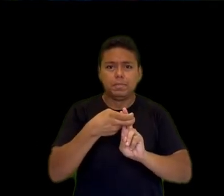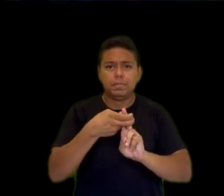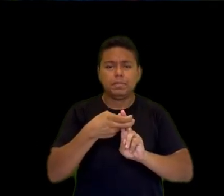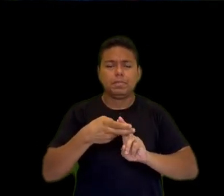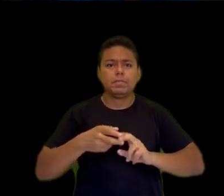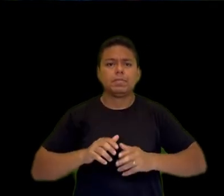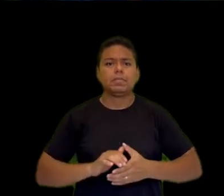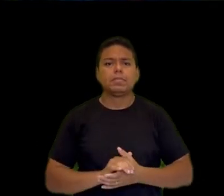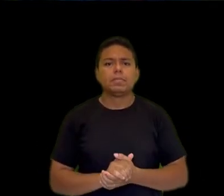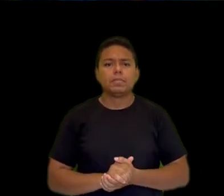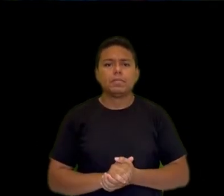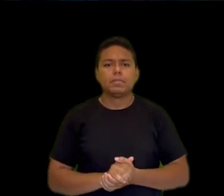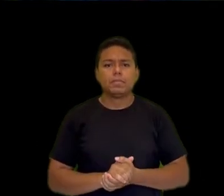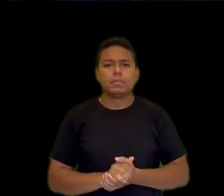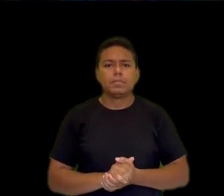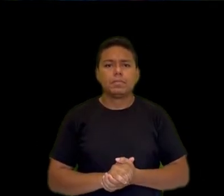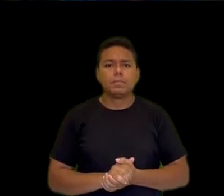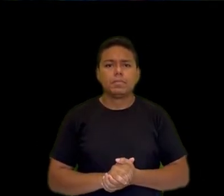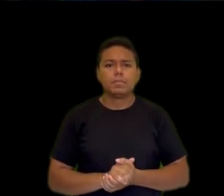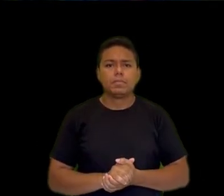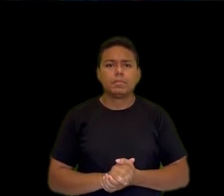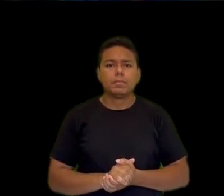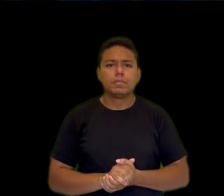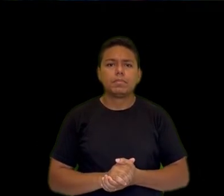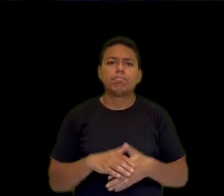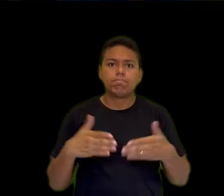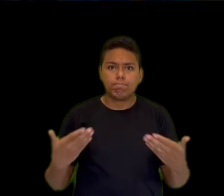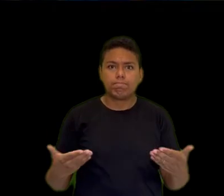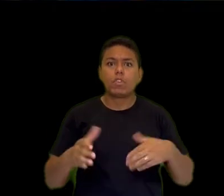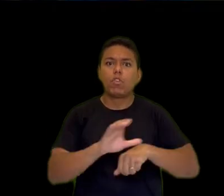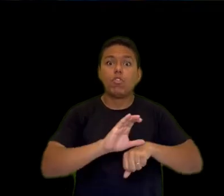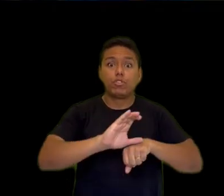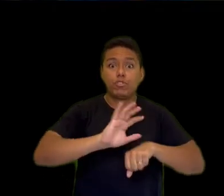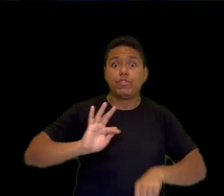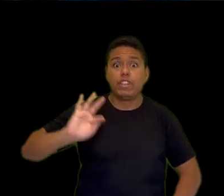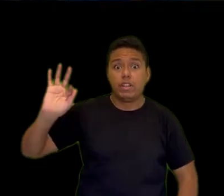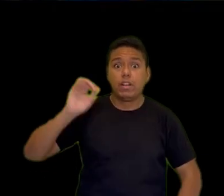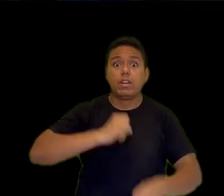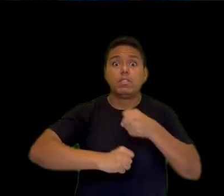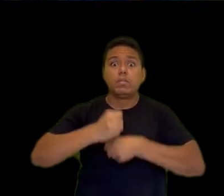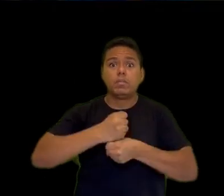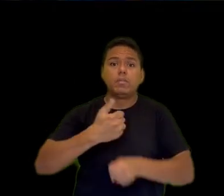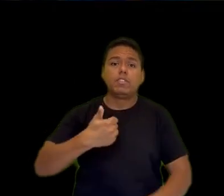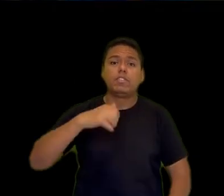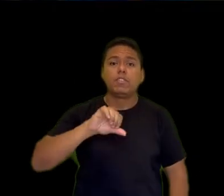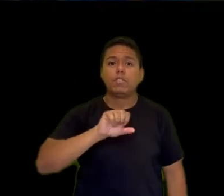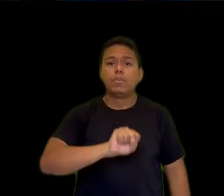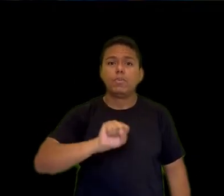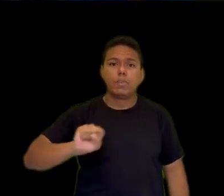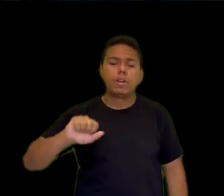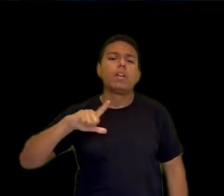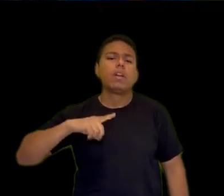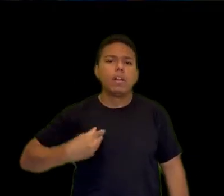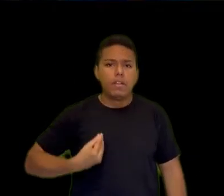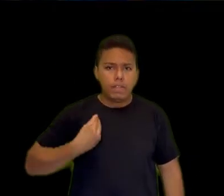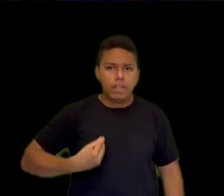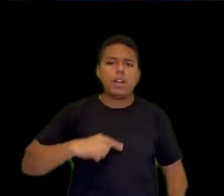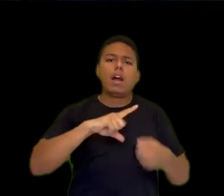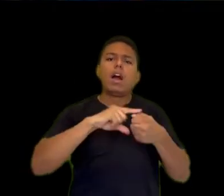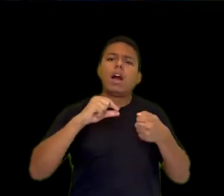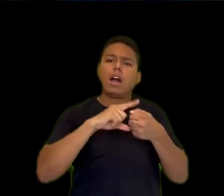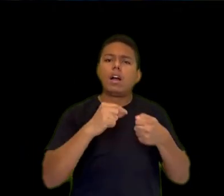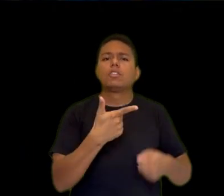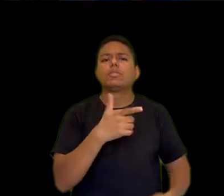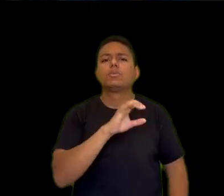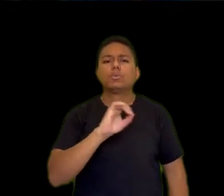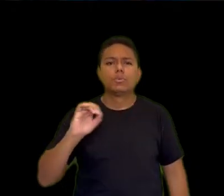na Constituição Federal de 88, a gente tem no artigo 200 as competências do Sistema Único de Saúde.